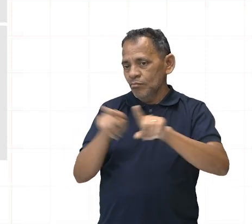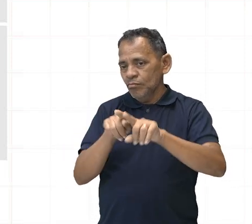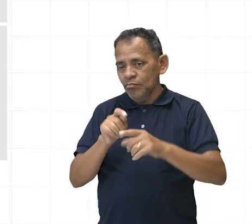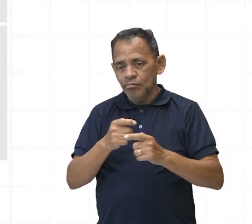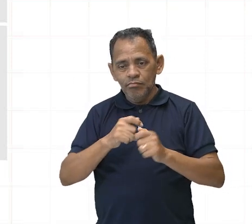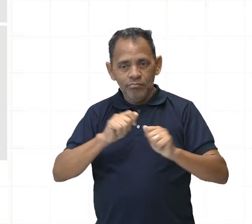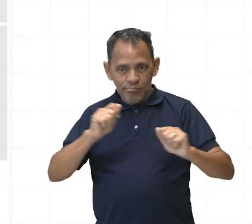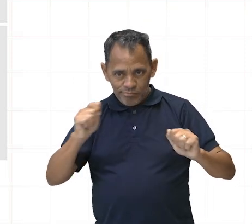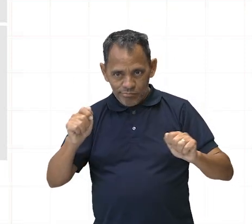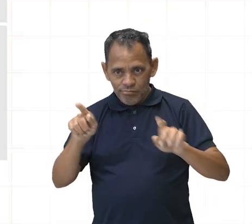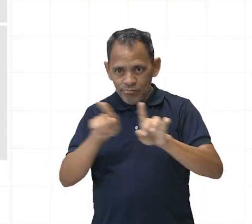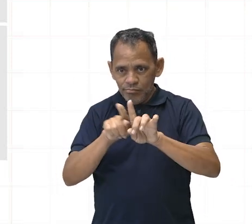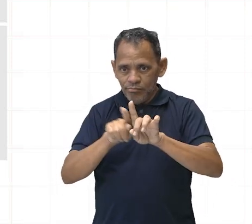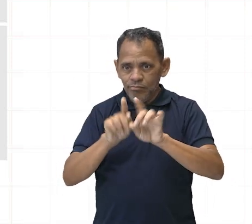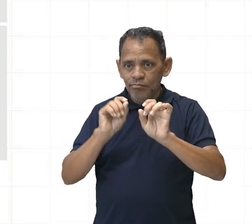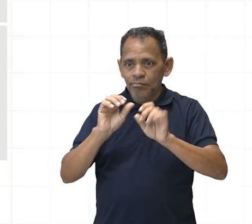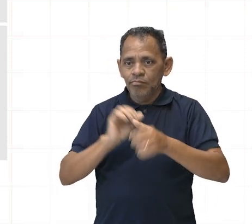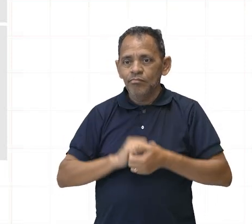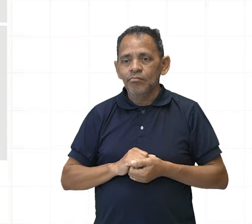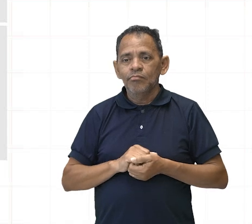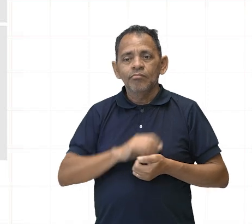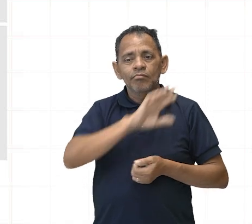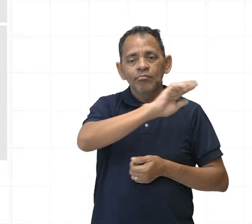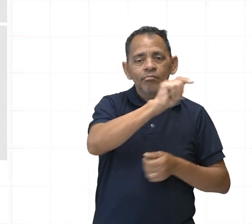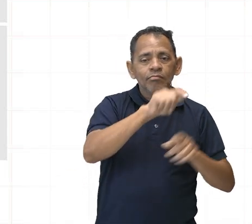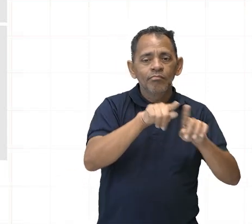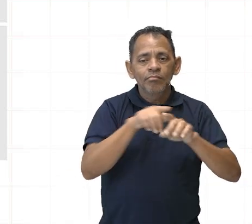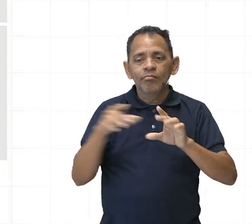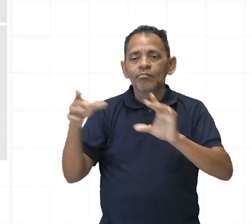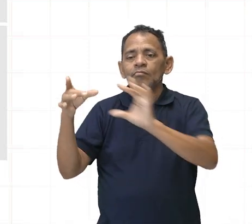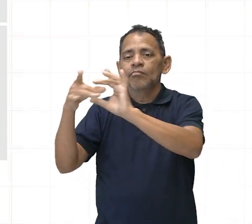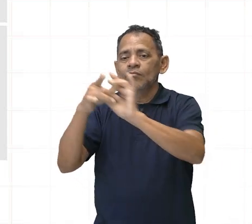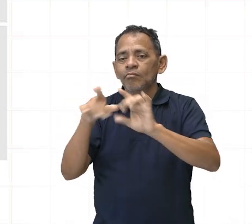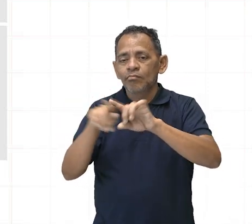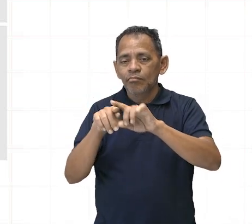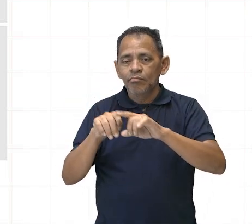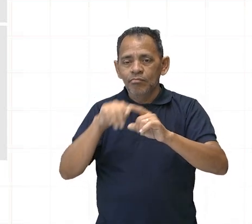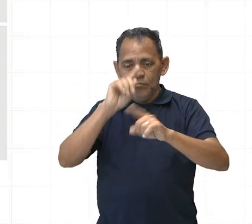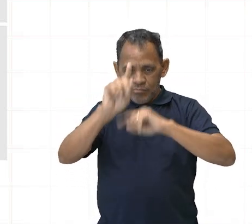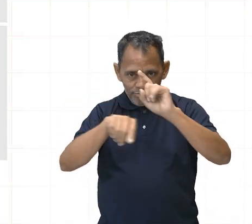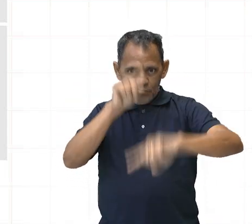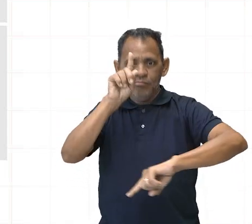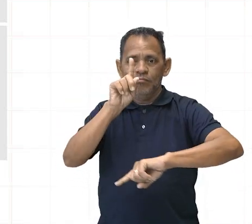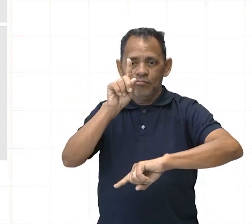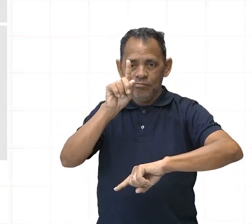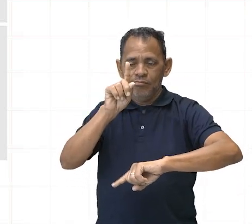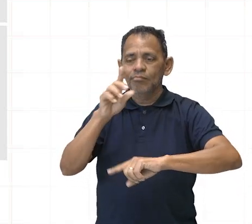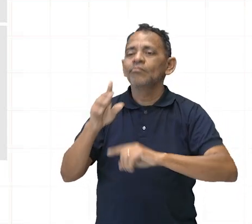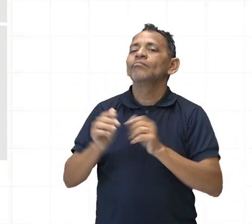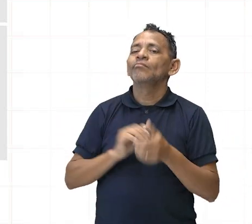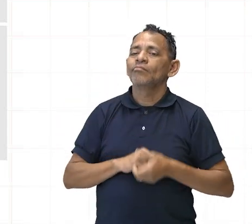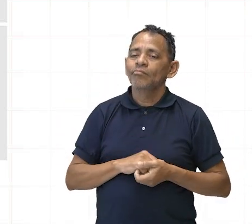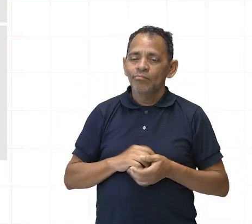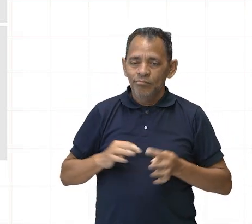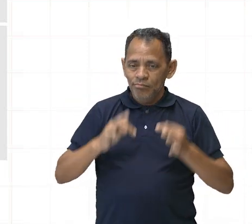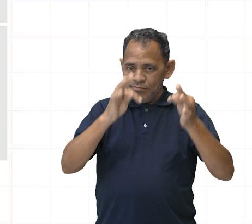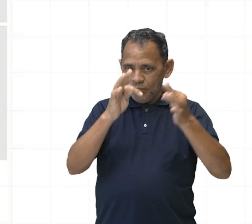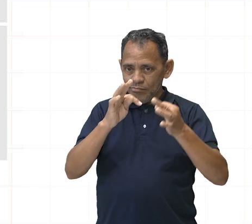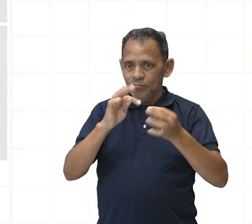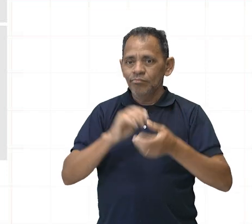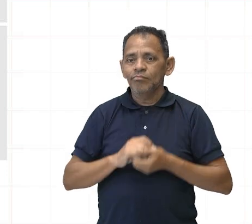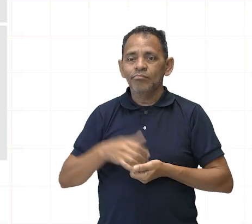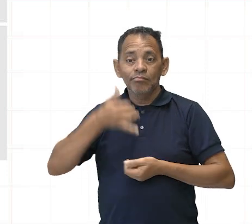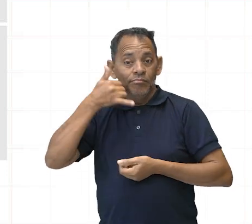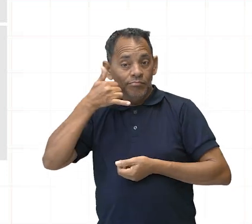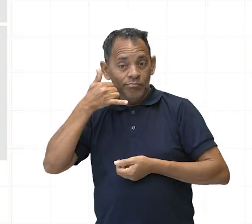dimensão na Ásia, gente, vai estar ligado o quê? A inovação e tecnologia móvel. Hoje em dia, a gente